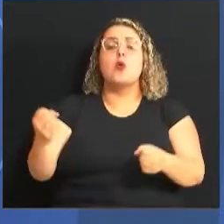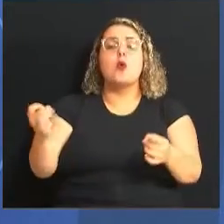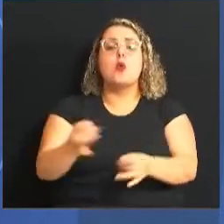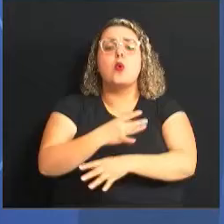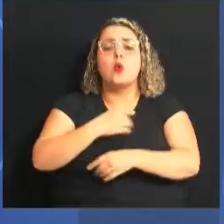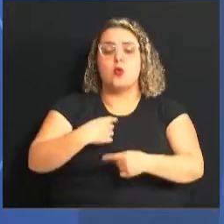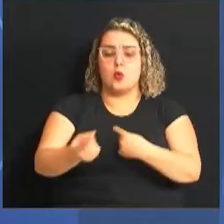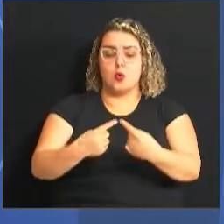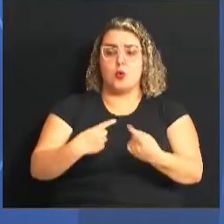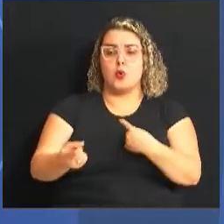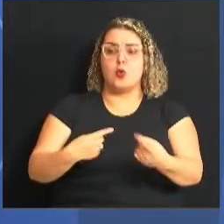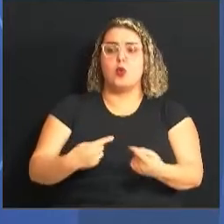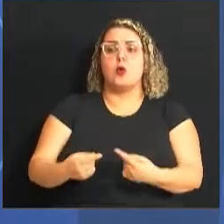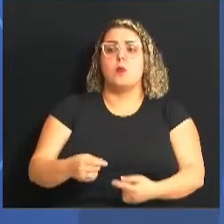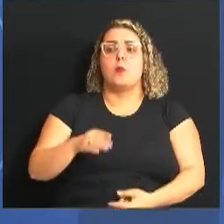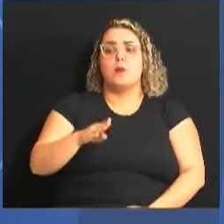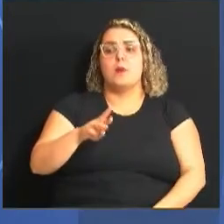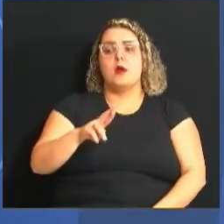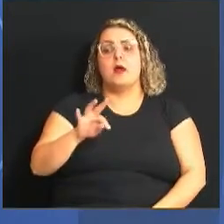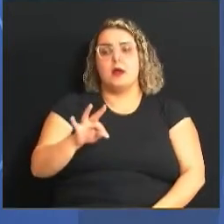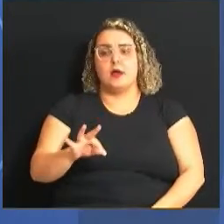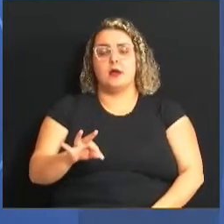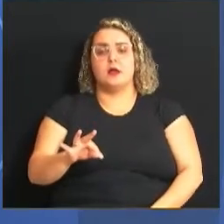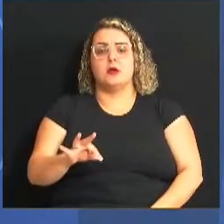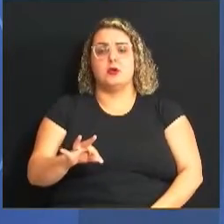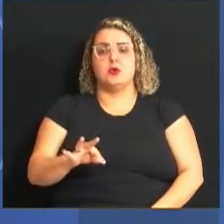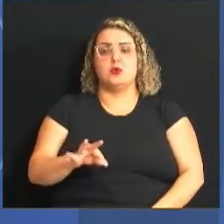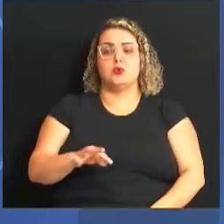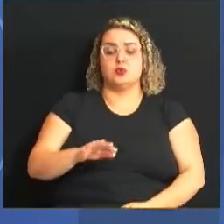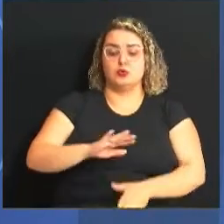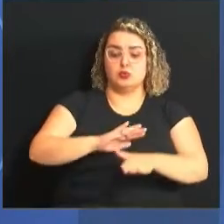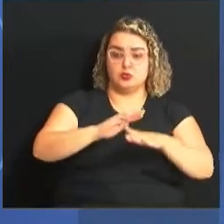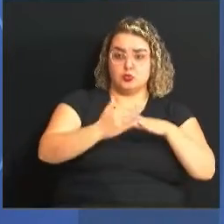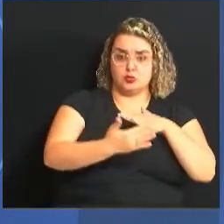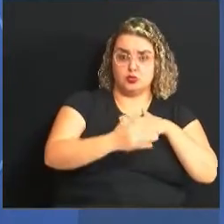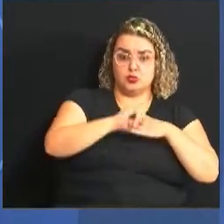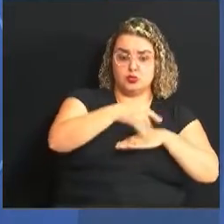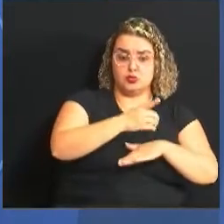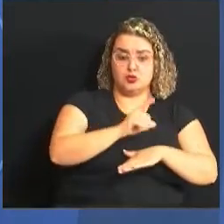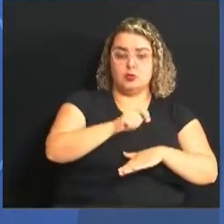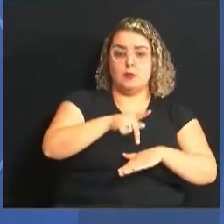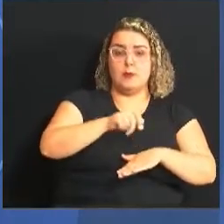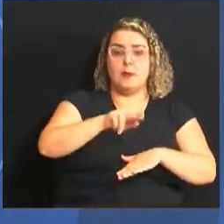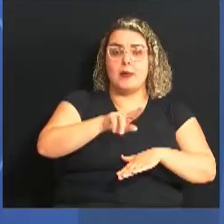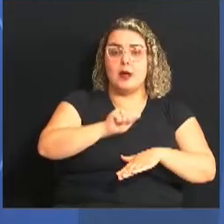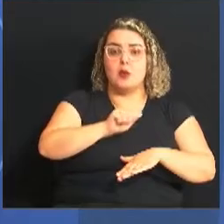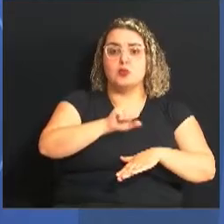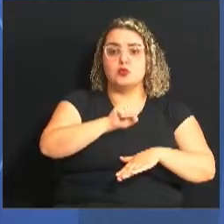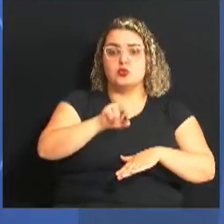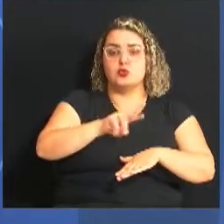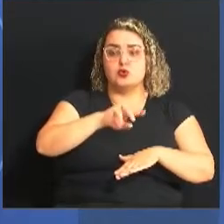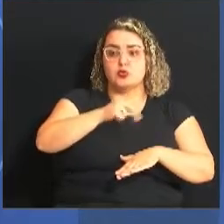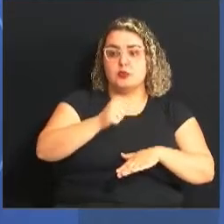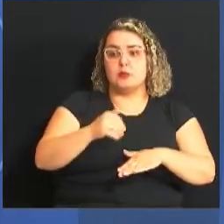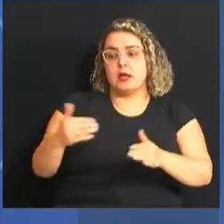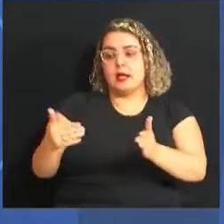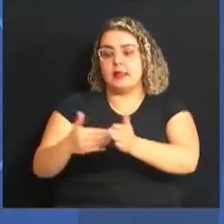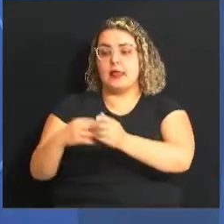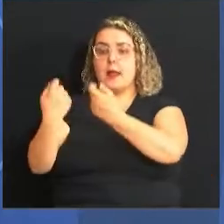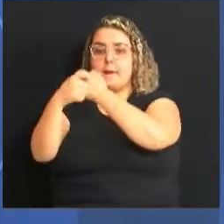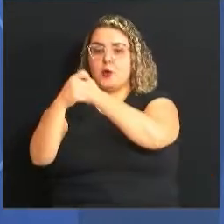corredor BRT entre os bairros Jardim Paulsurama até ali na altura da PUC